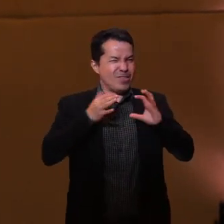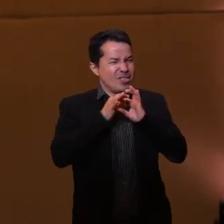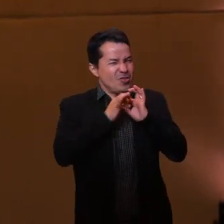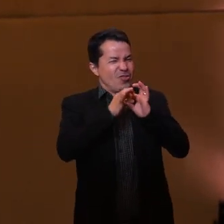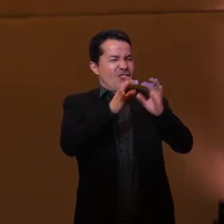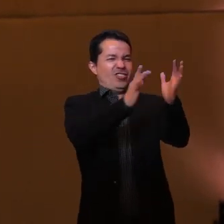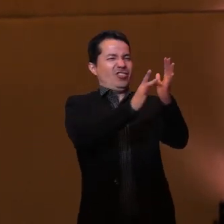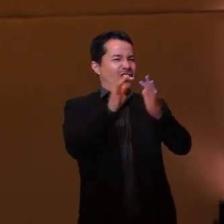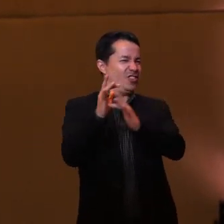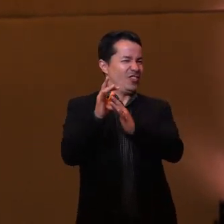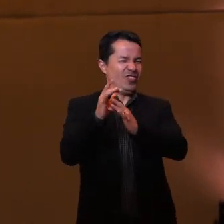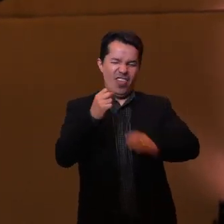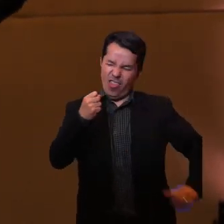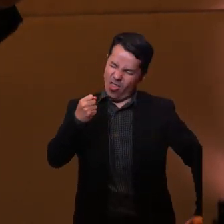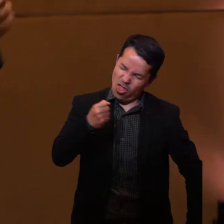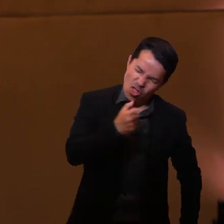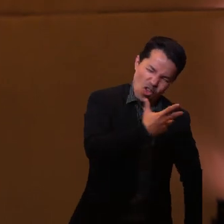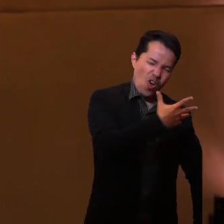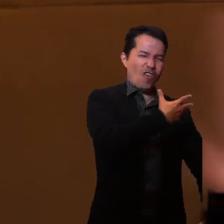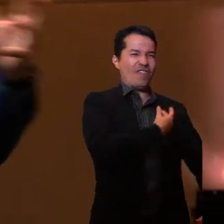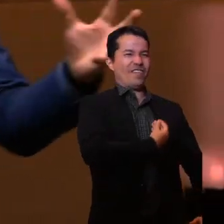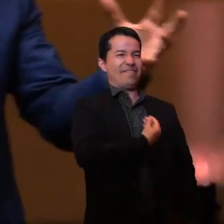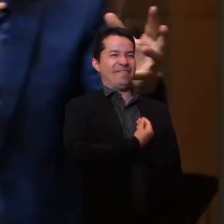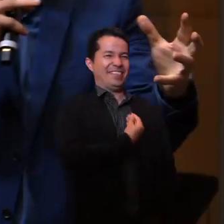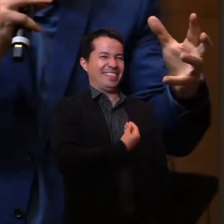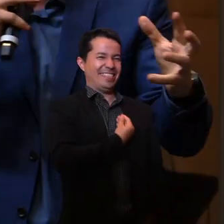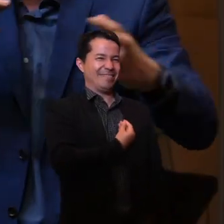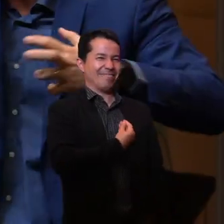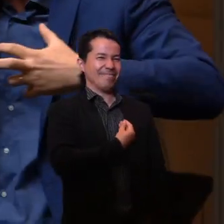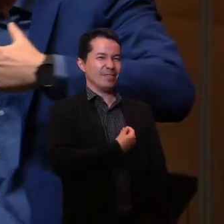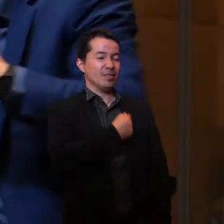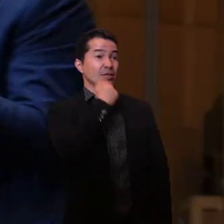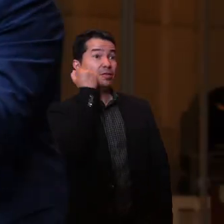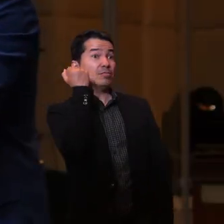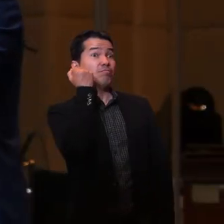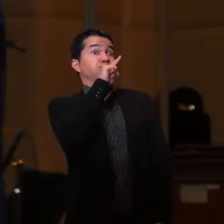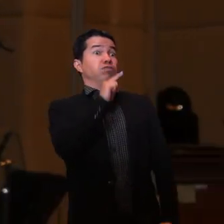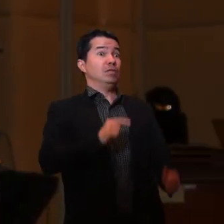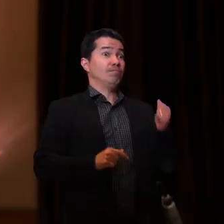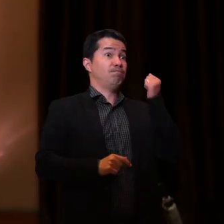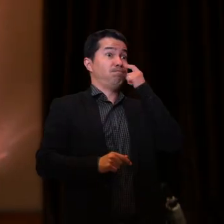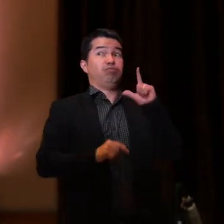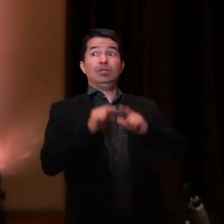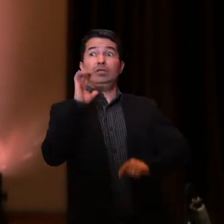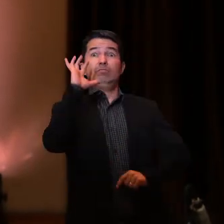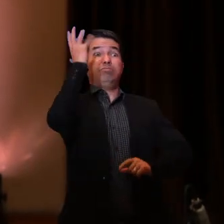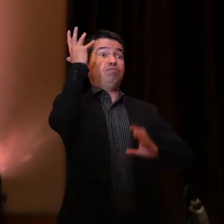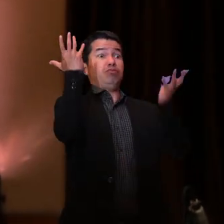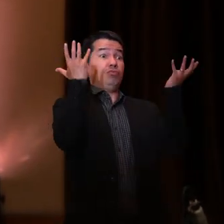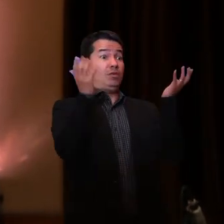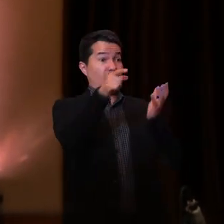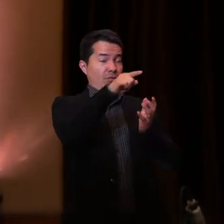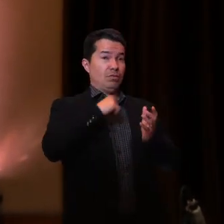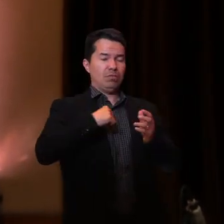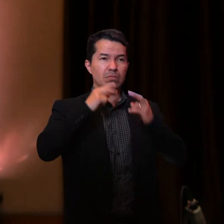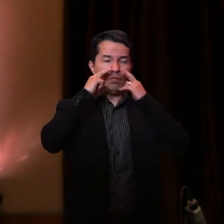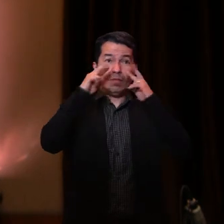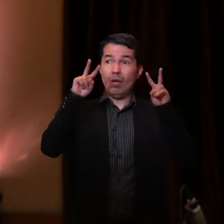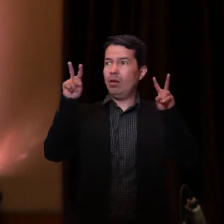uma nova vida. E quando isso acontece, os nossos sentidos espirituais, eles